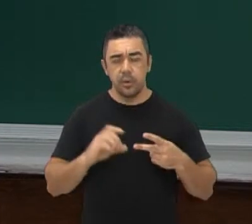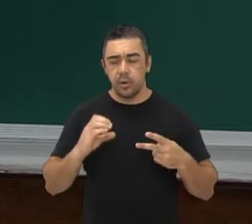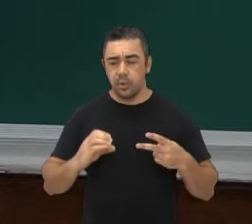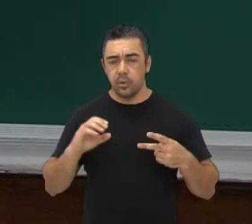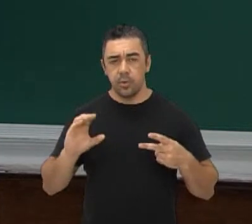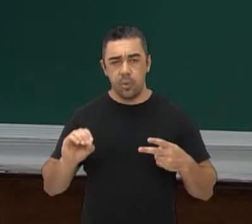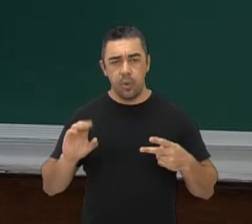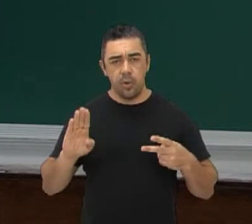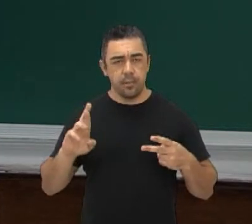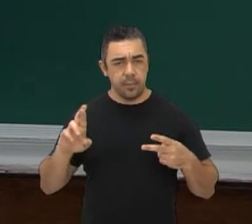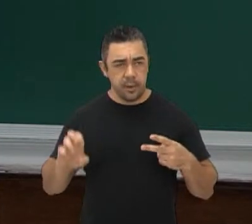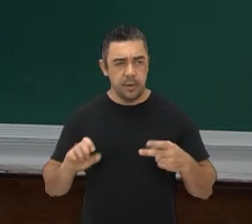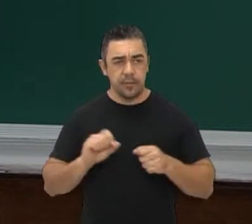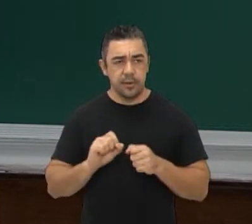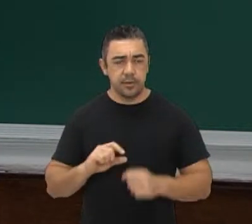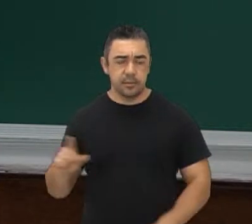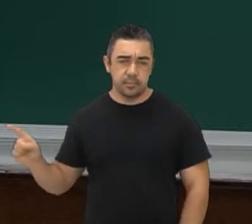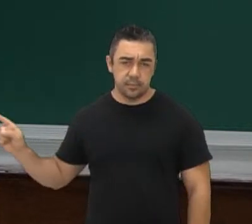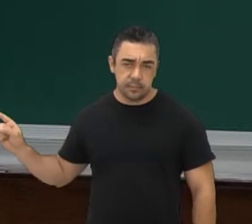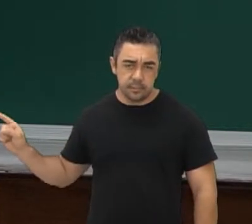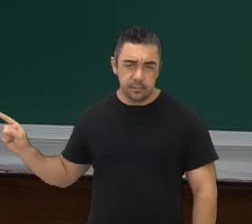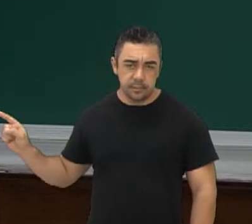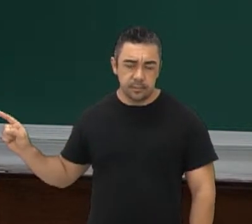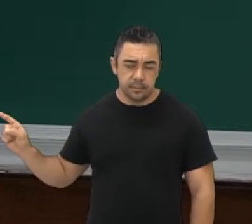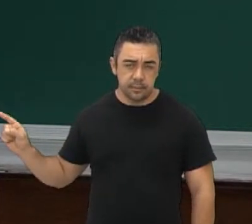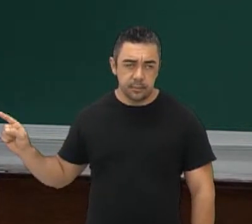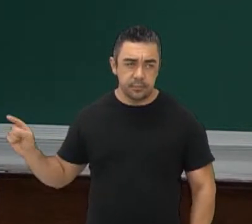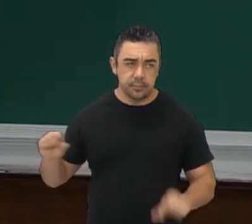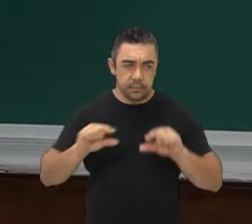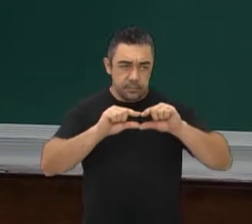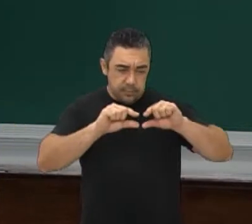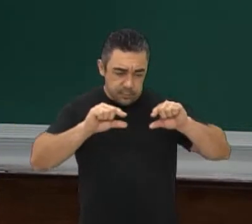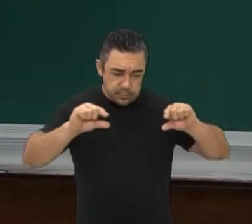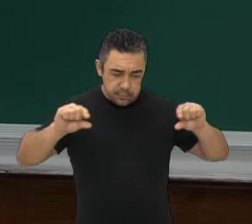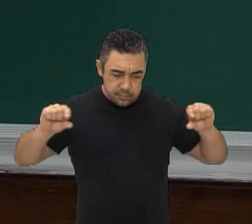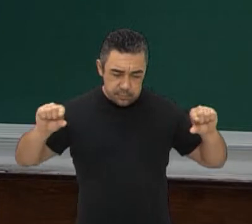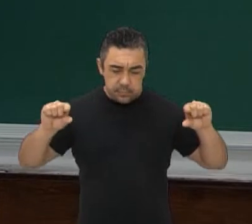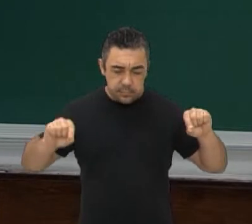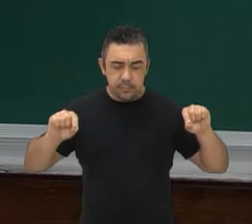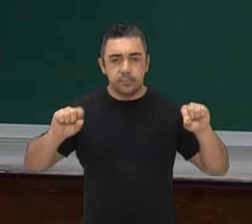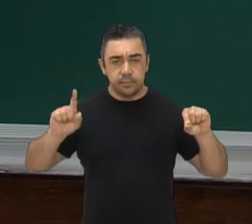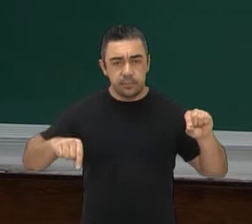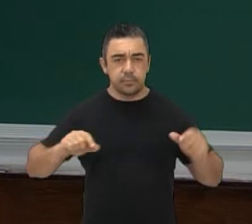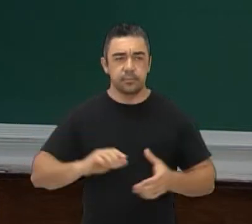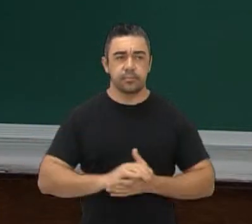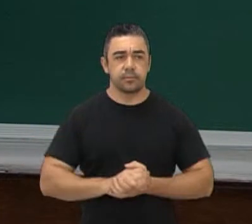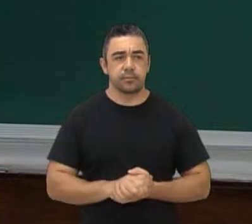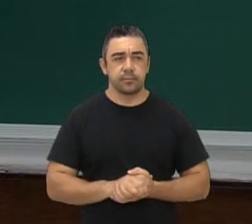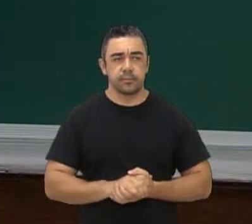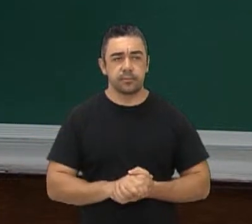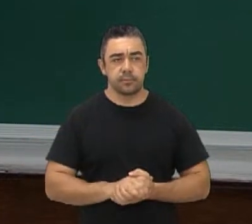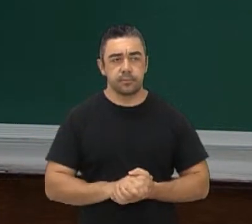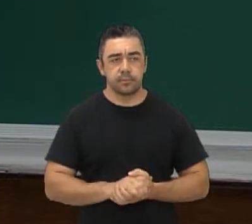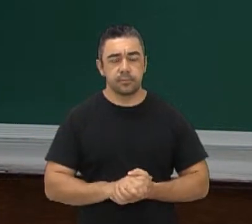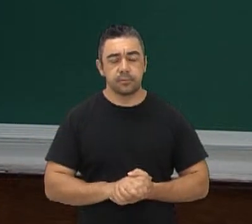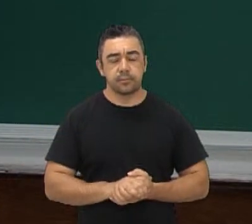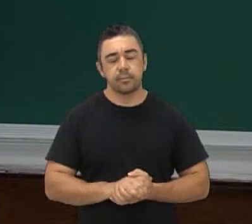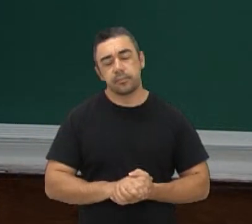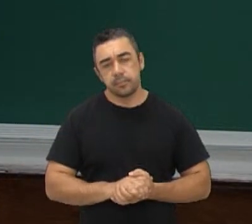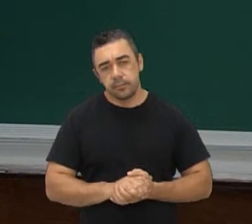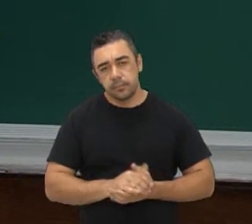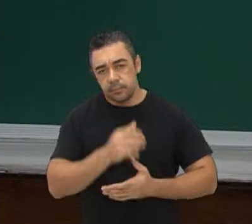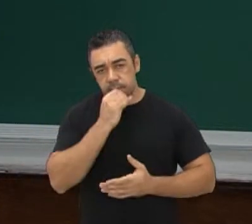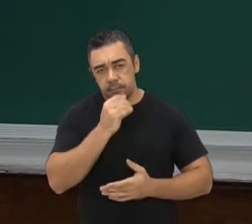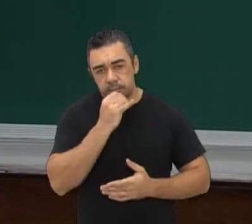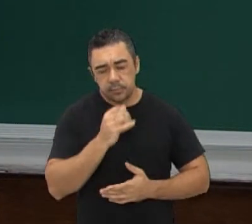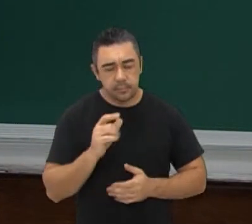aquoso, formando Zn2 aquoso mais cobre sólido é a reação global dessa pilha. E aí, quando a gente tem